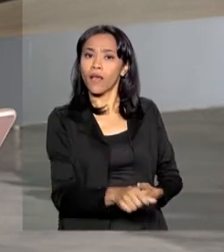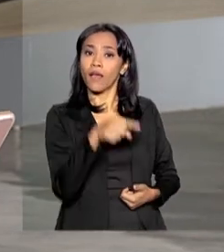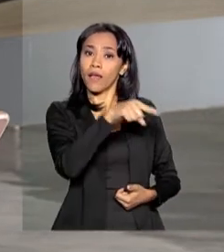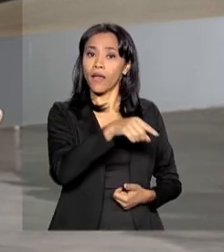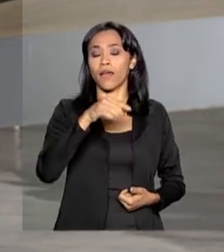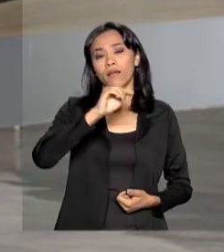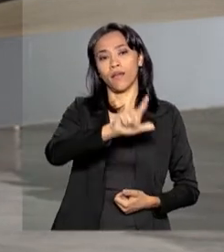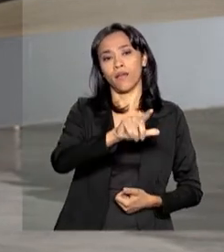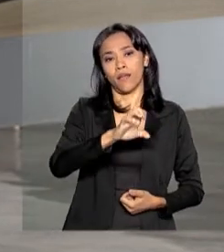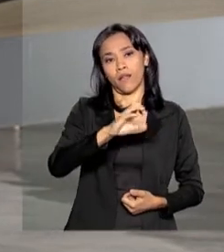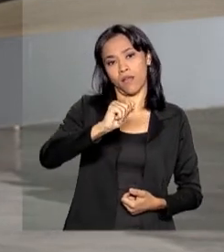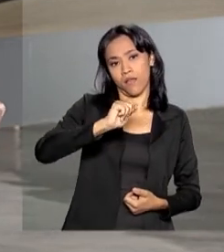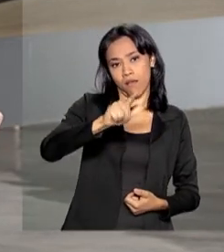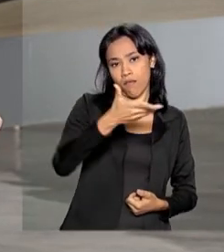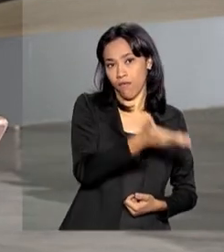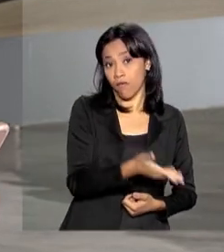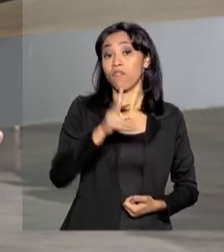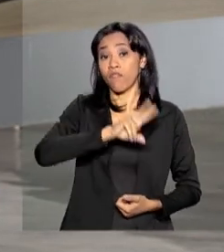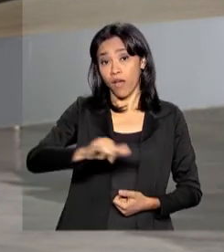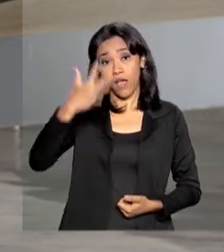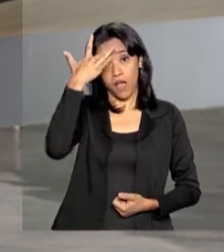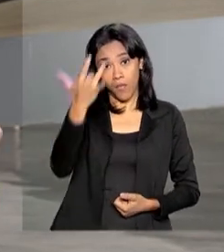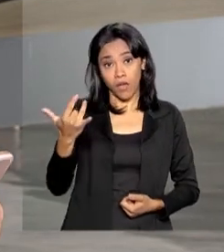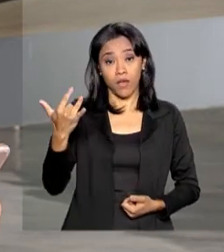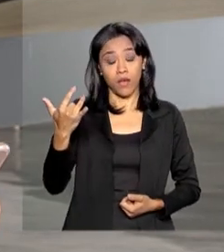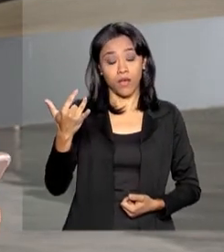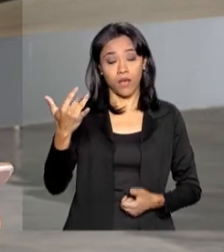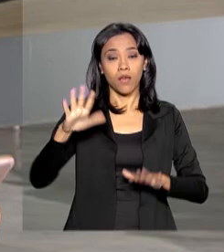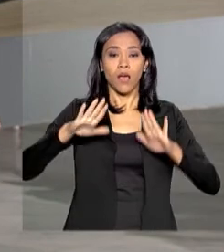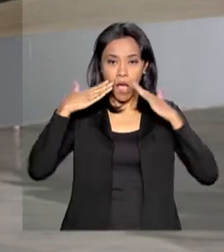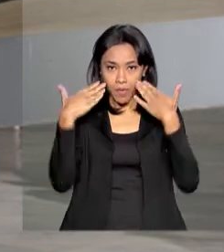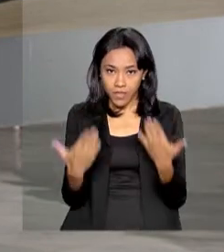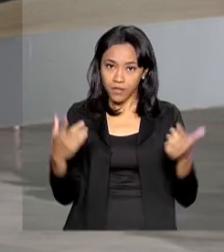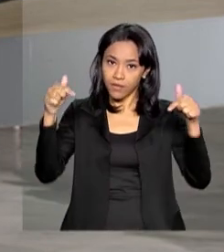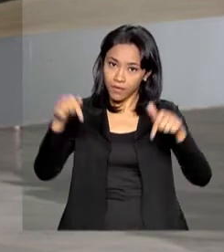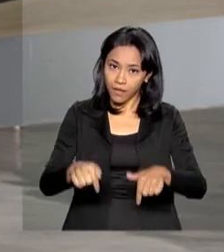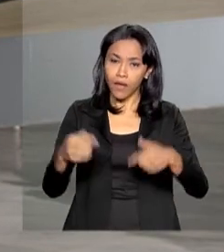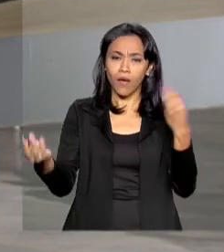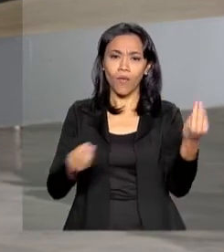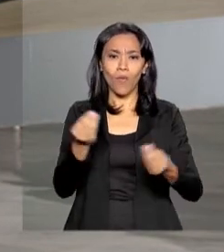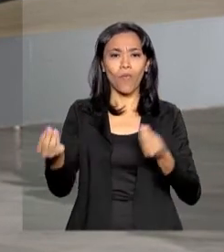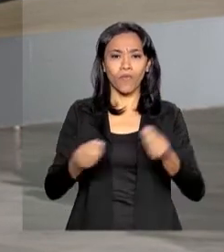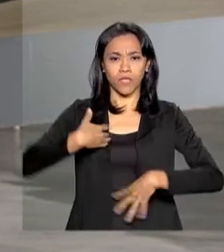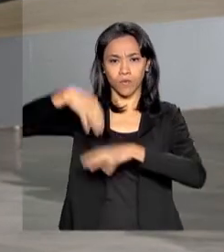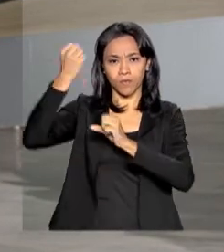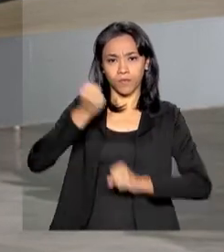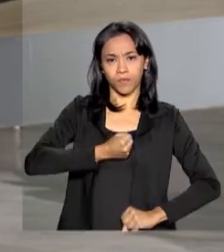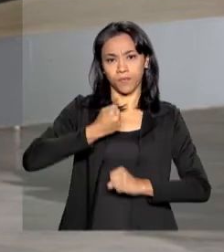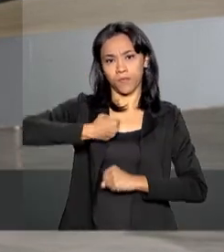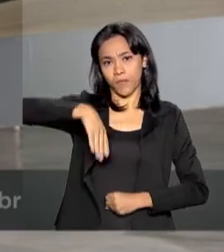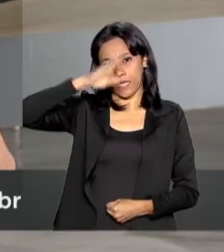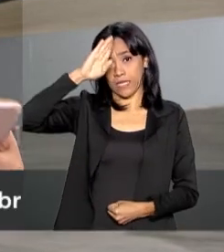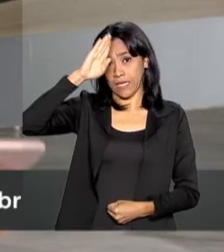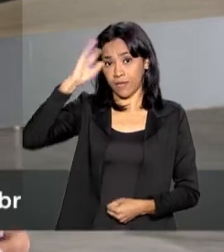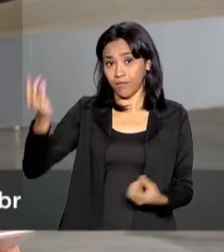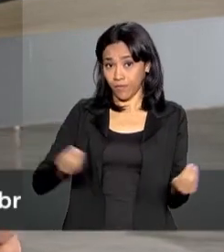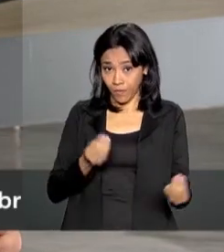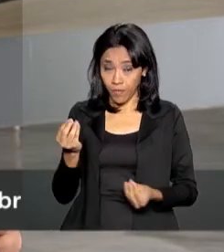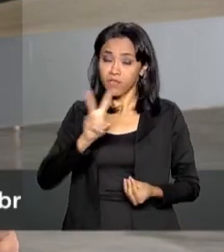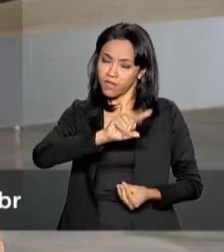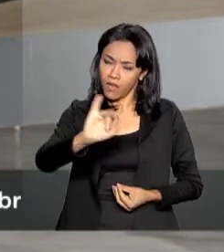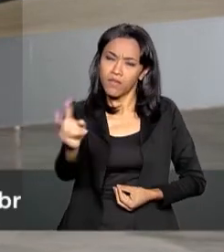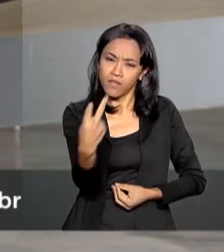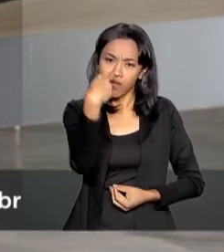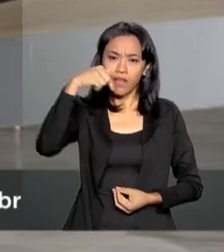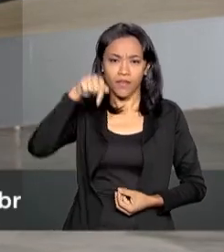ea tv nbr vai transmitir amanhã essa transmissão de cargo no comando do exército você pode acompanhar todas as nossas transmissões